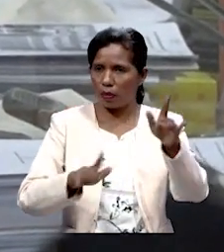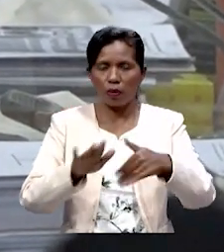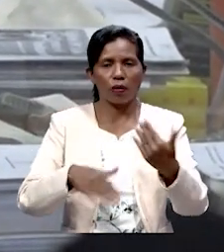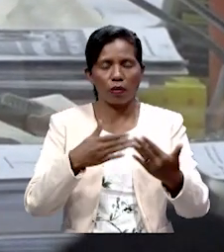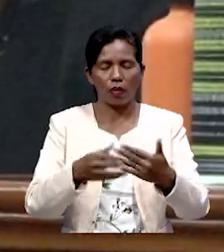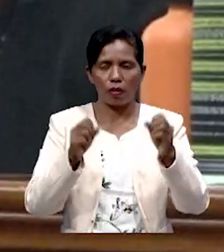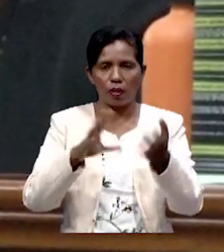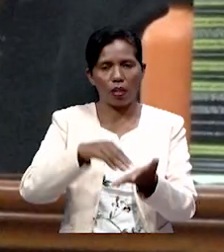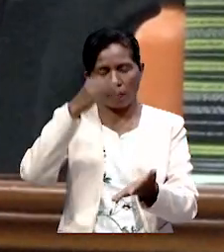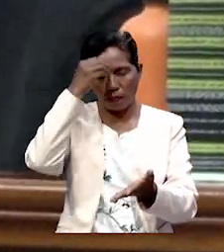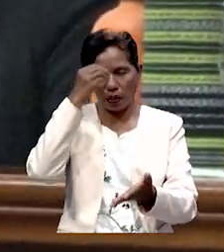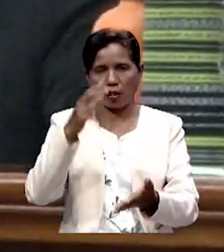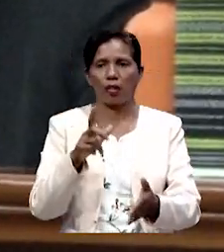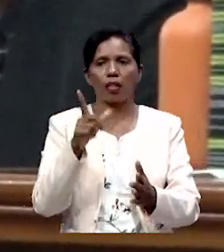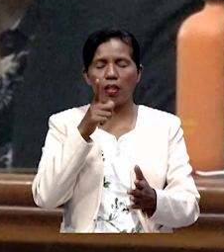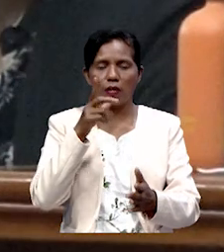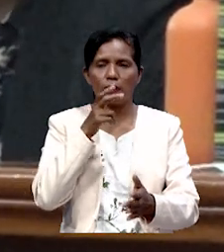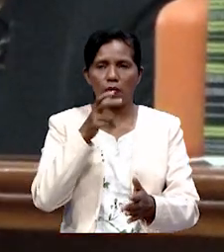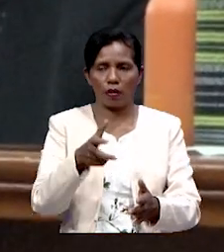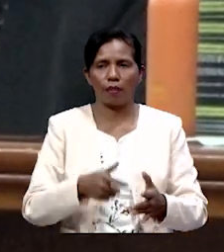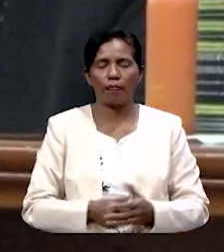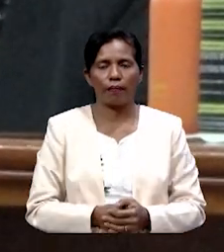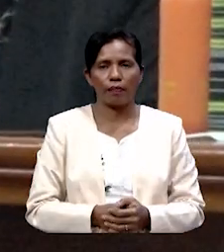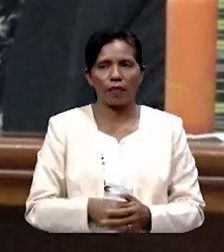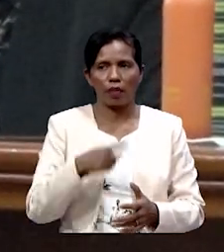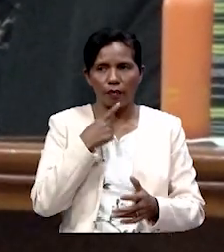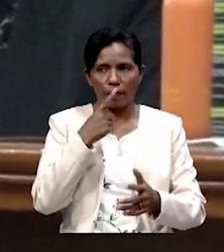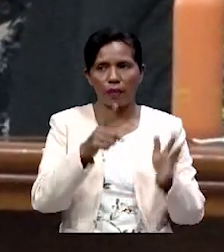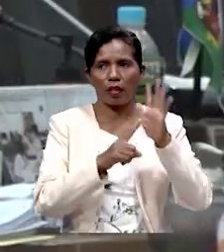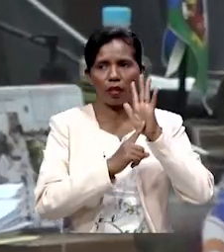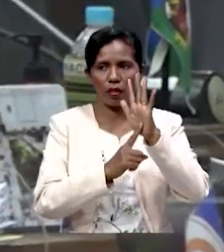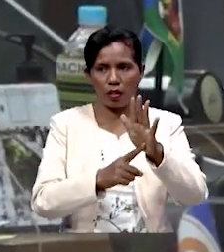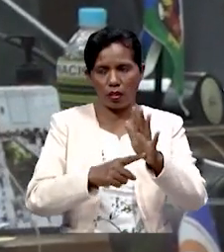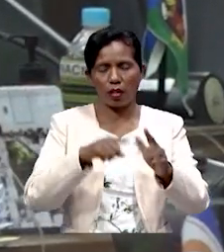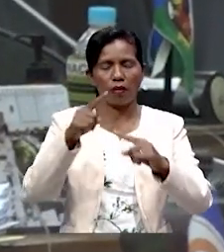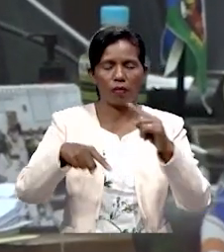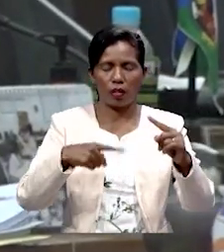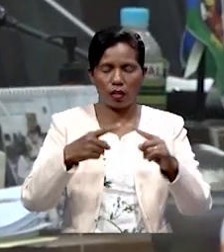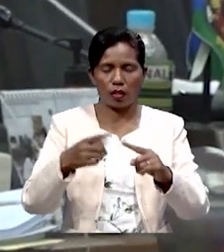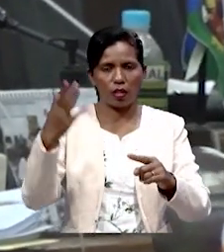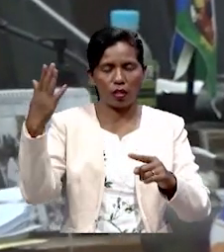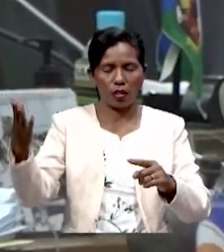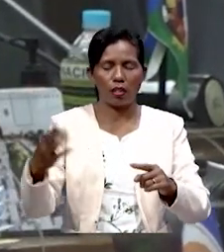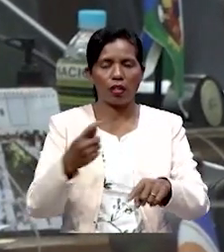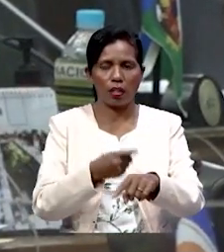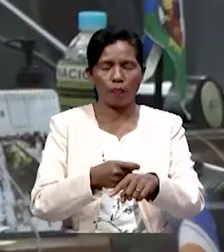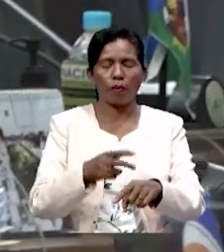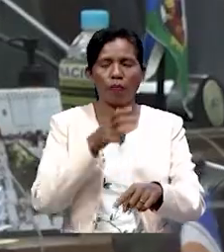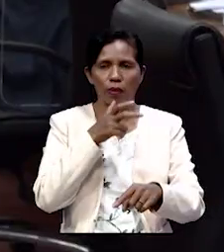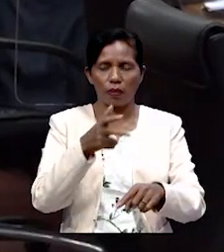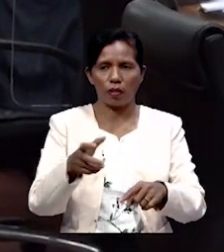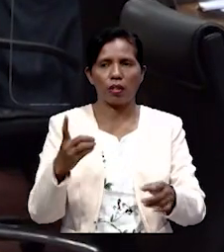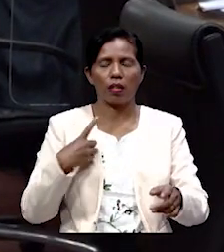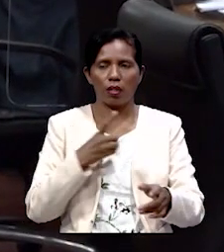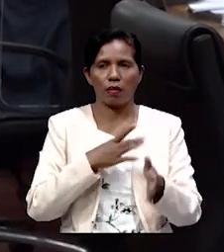a aprender a ler a língua oficial. Né? David atou pedido, né? Também bem ir à sessão plenária português, deputado Cira